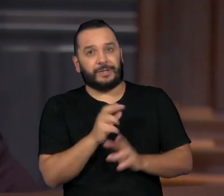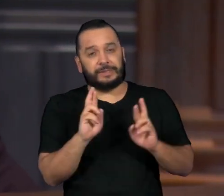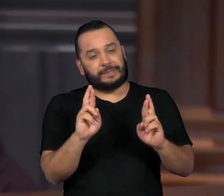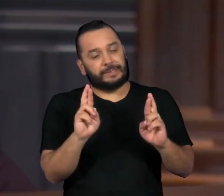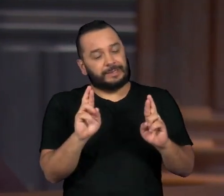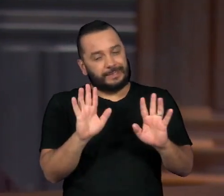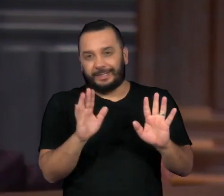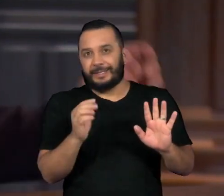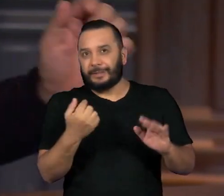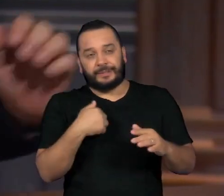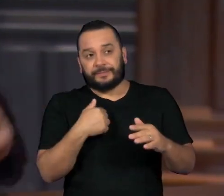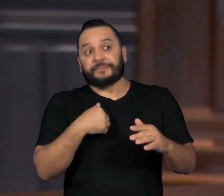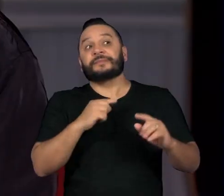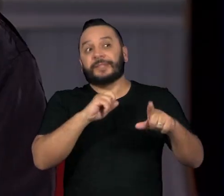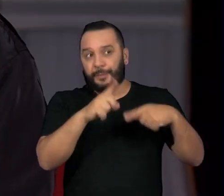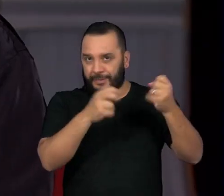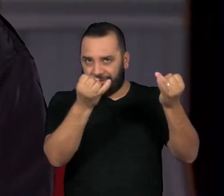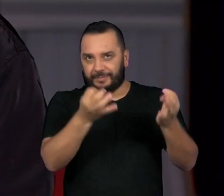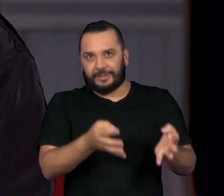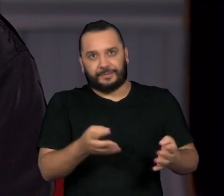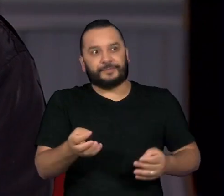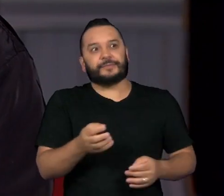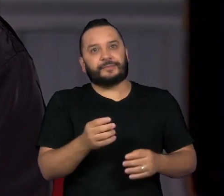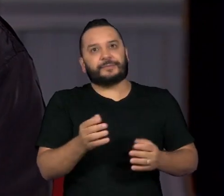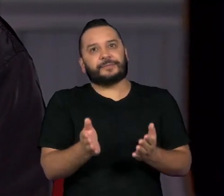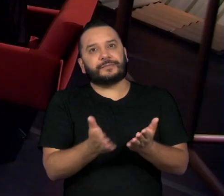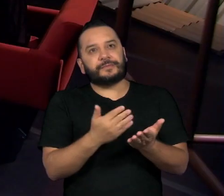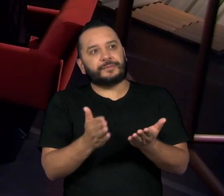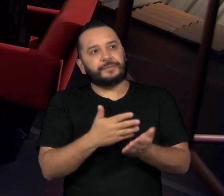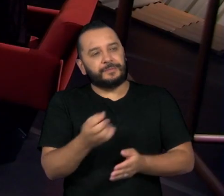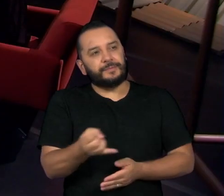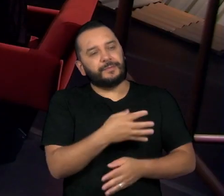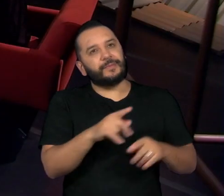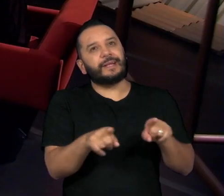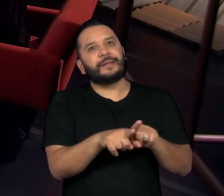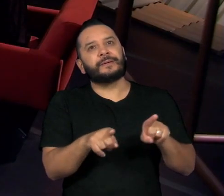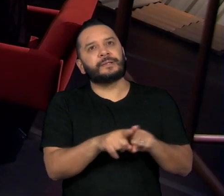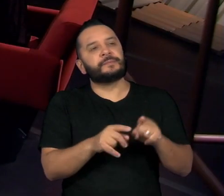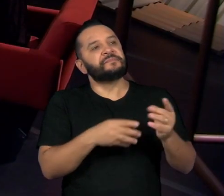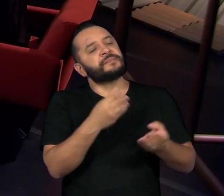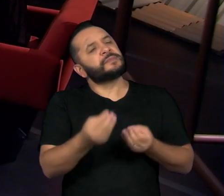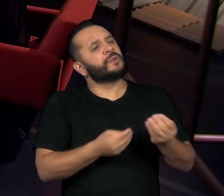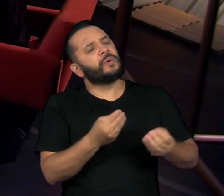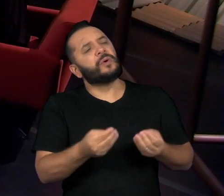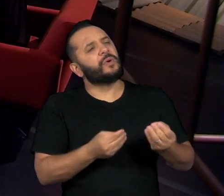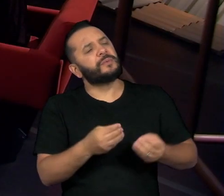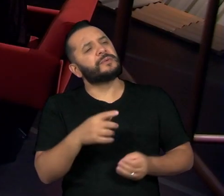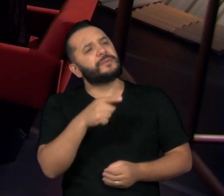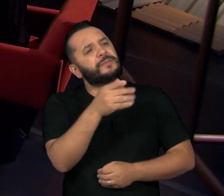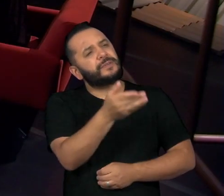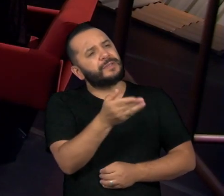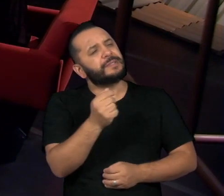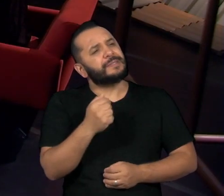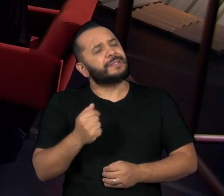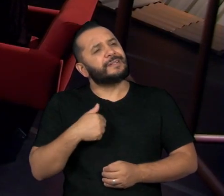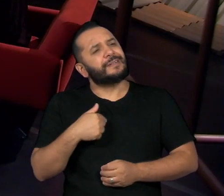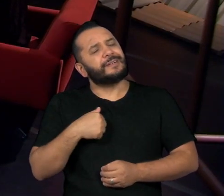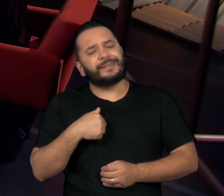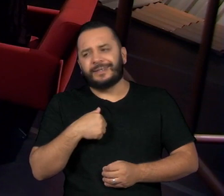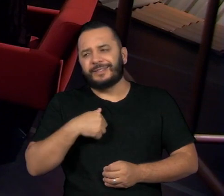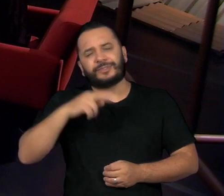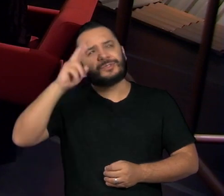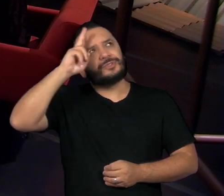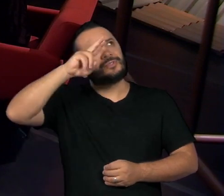pressionar ele, daqui a pouco a gente fala desse outro também. Mas como essa divisão de entrar numa viagem de um